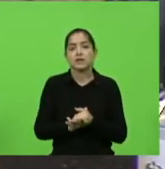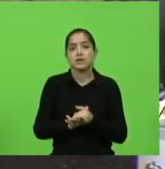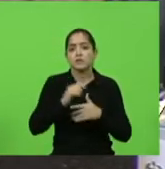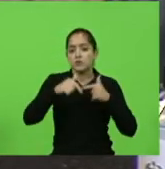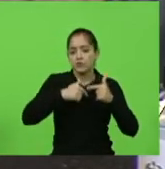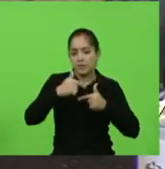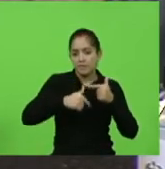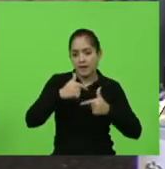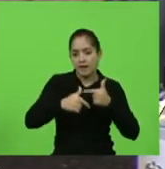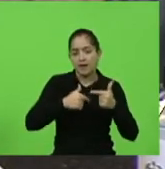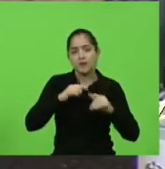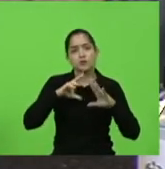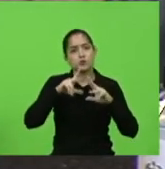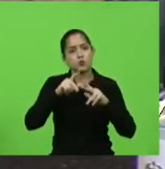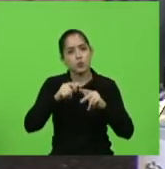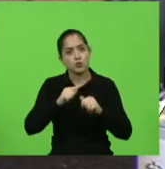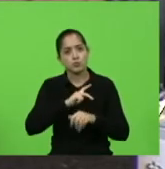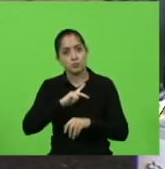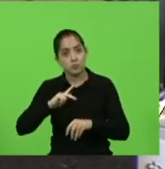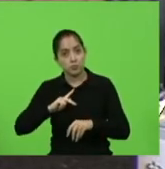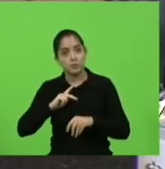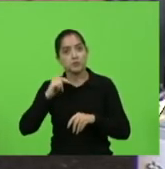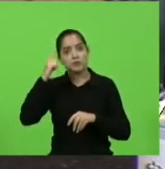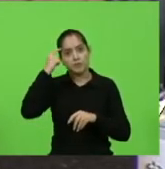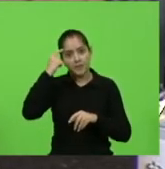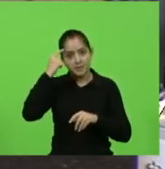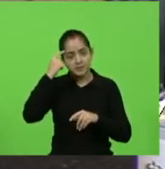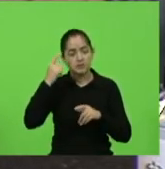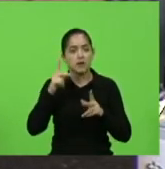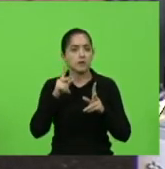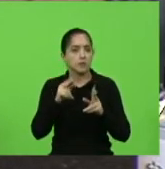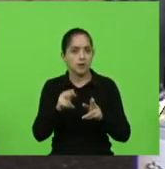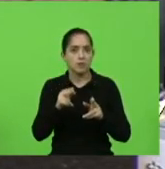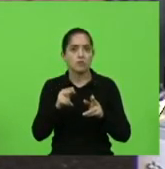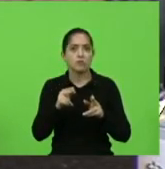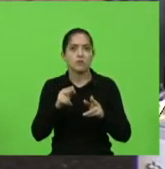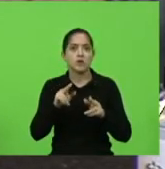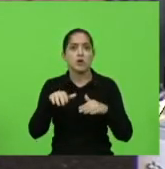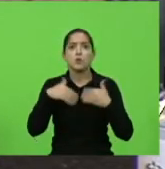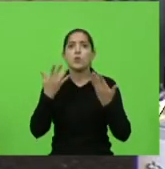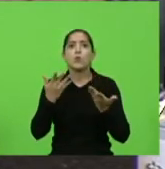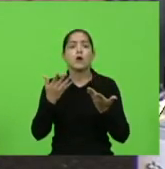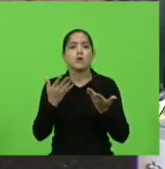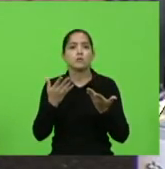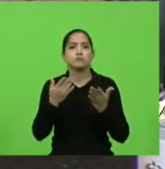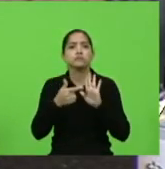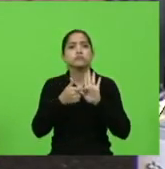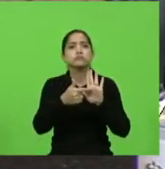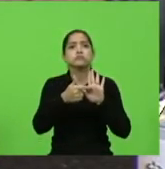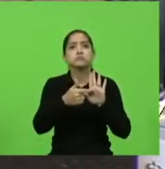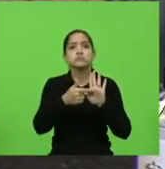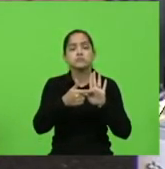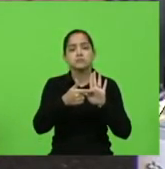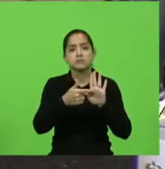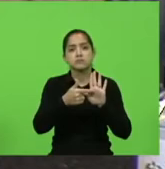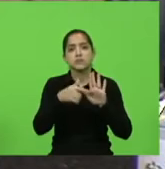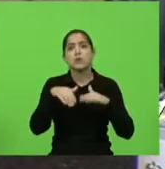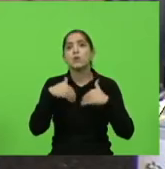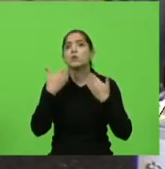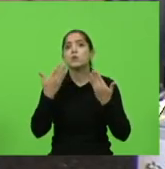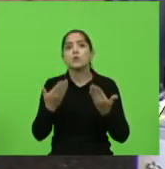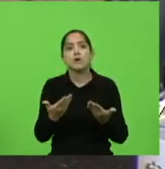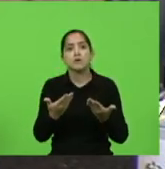todo agente público devia pensar desta maneira. Qual o legado que nós vamos deixar? Qual legado